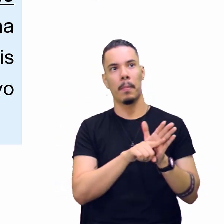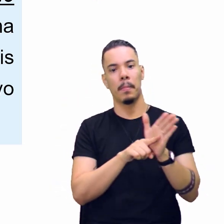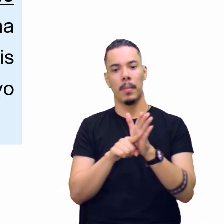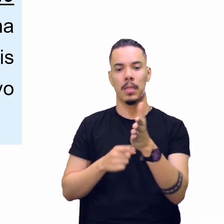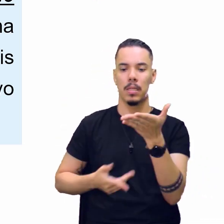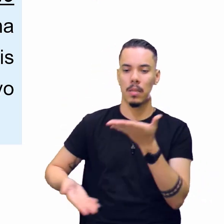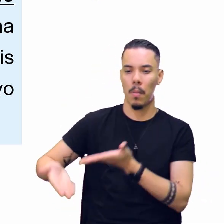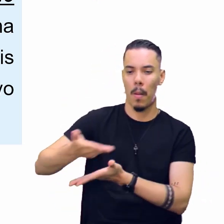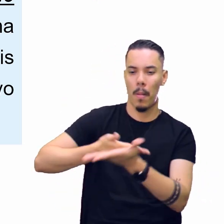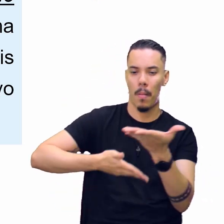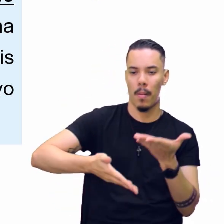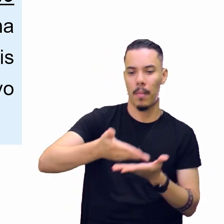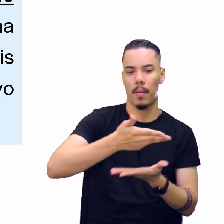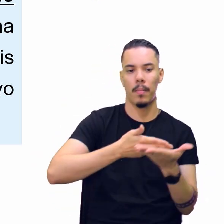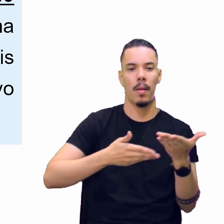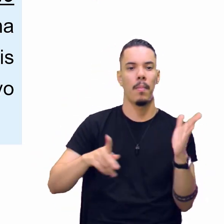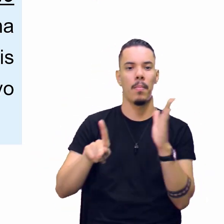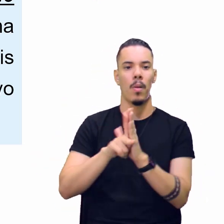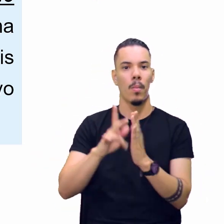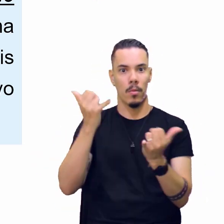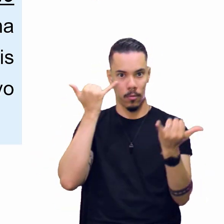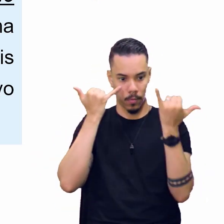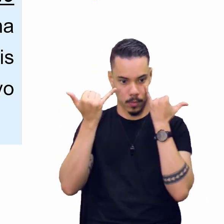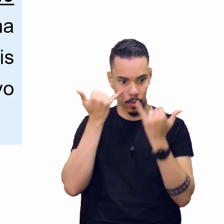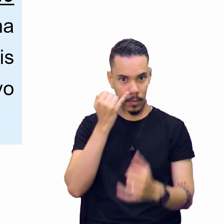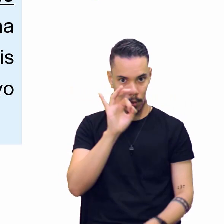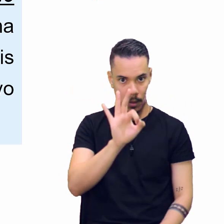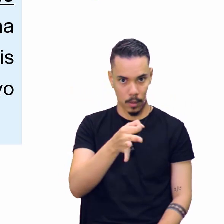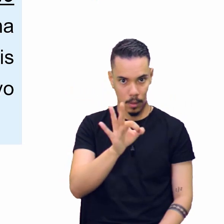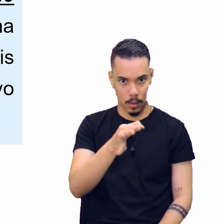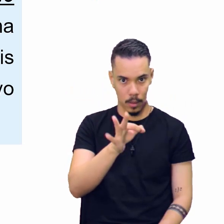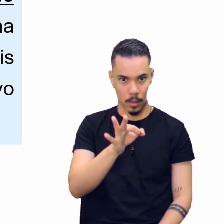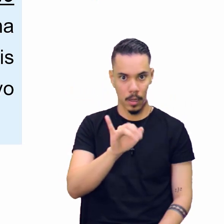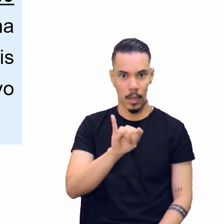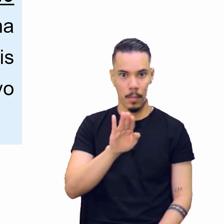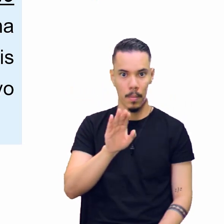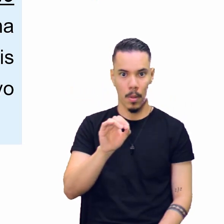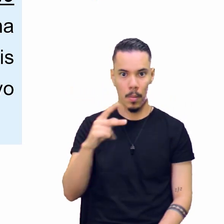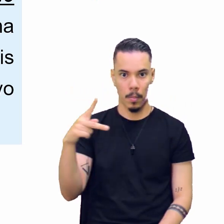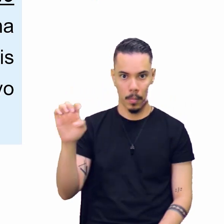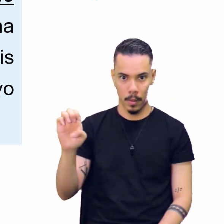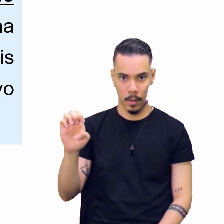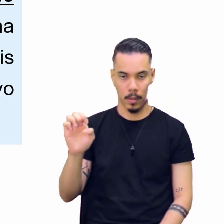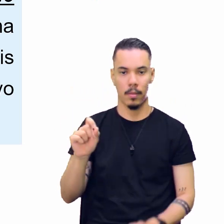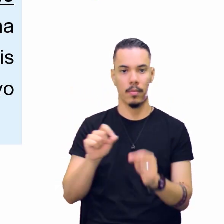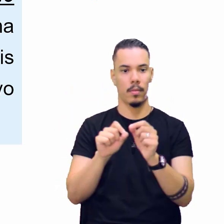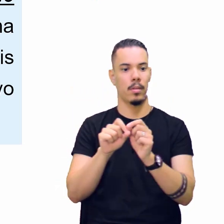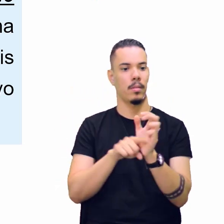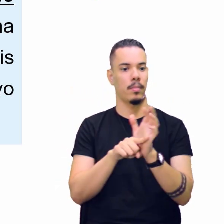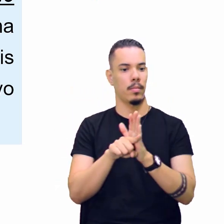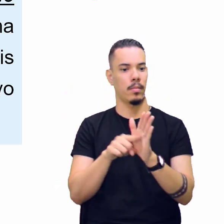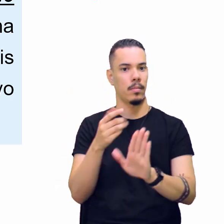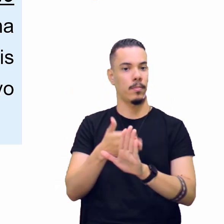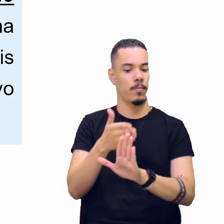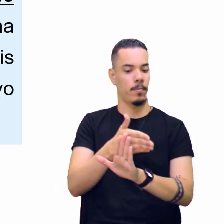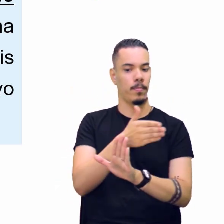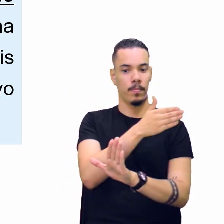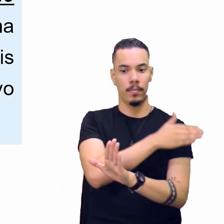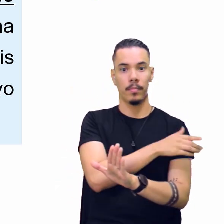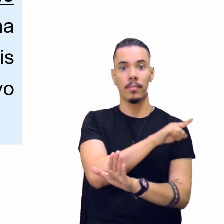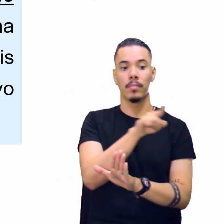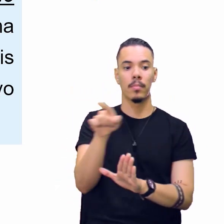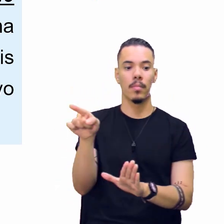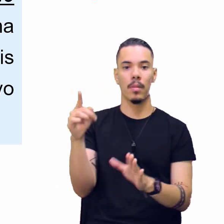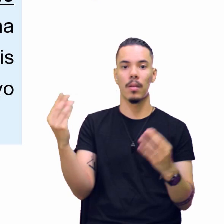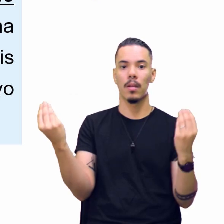né? De Ibope. É isso? A palavra certa? Quando faz a pesquisa? Aí você vai